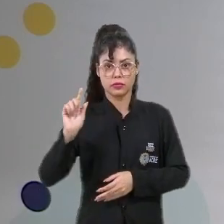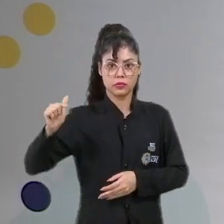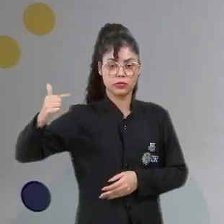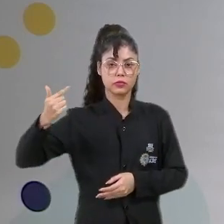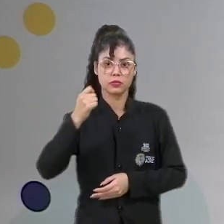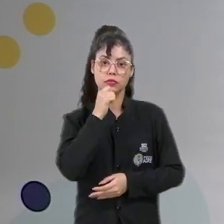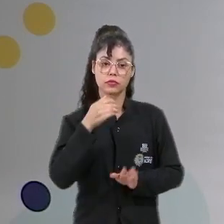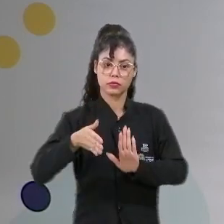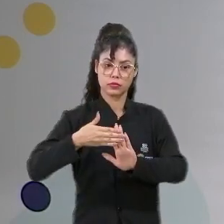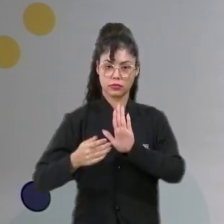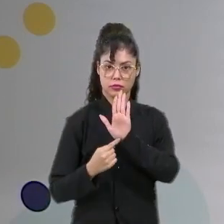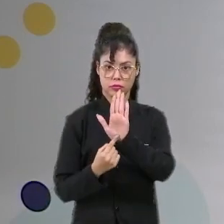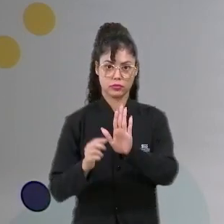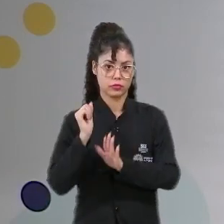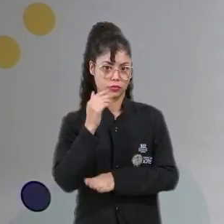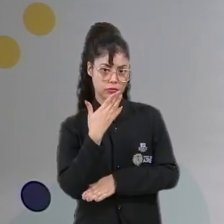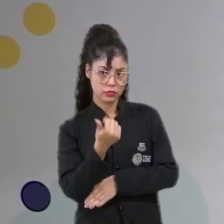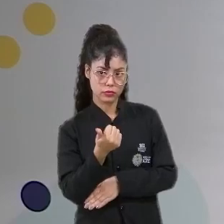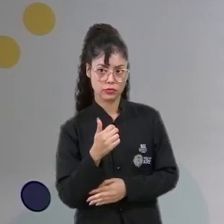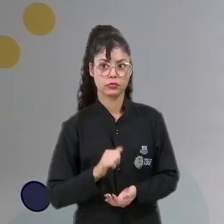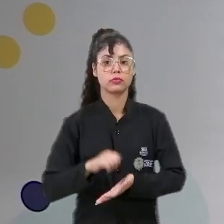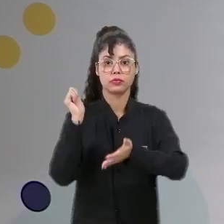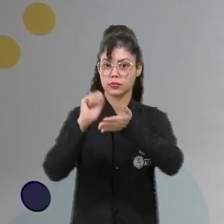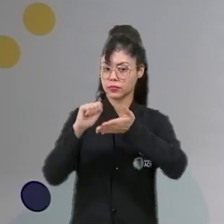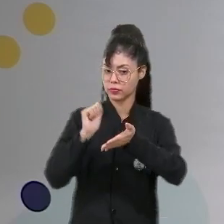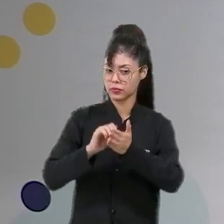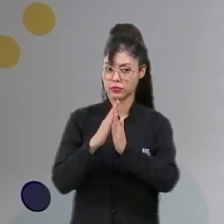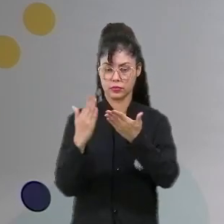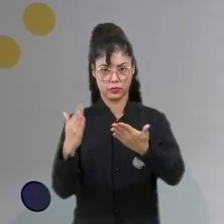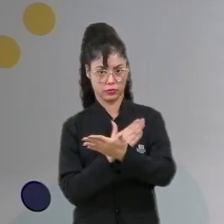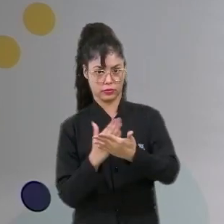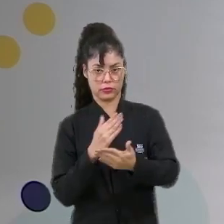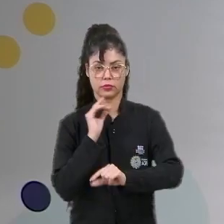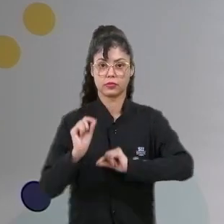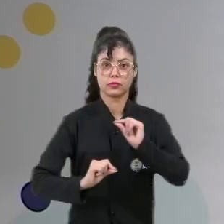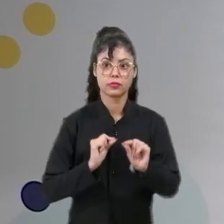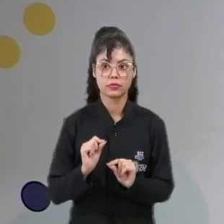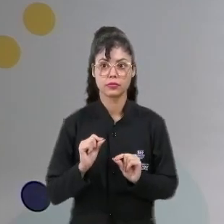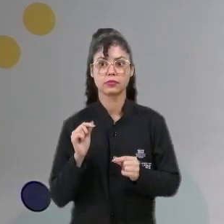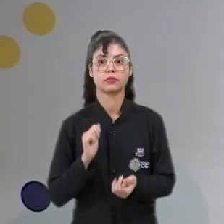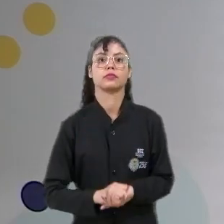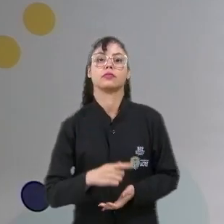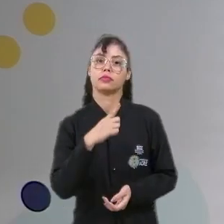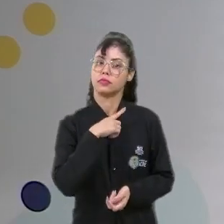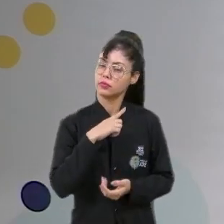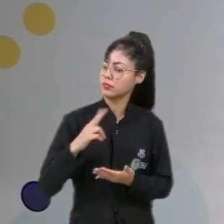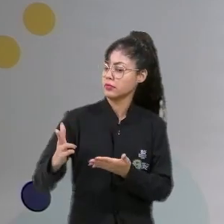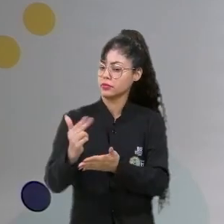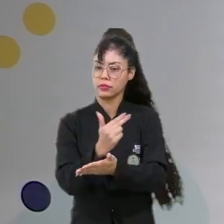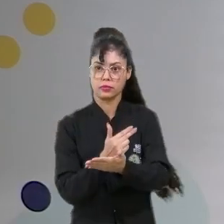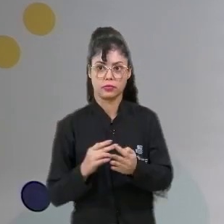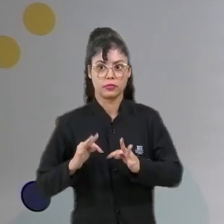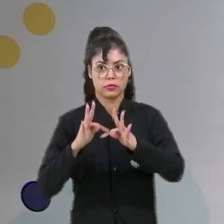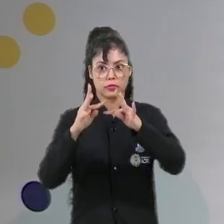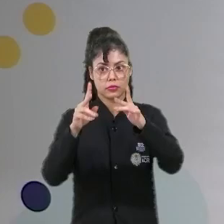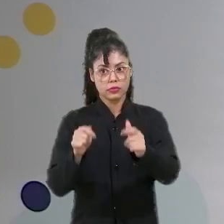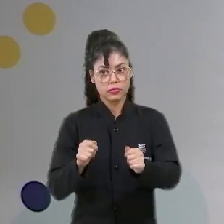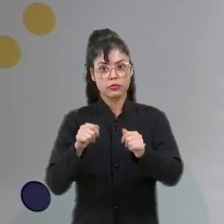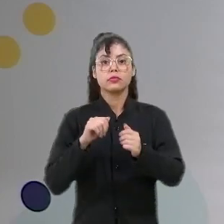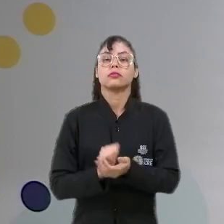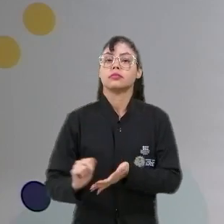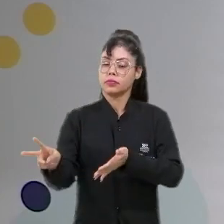outro propósito, tá bom? Anota aí também no seu caderno que nós temos o quê? A arte,